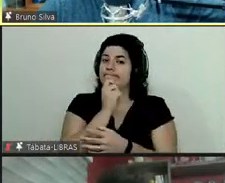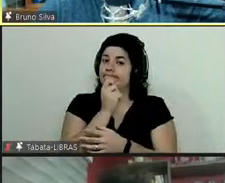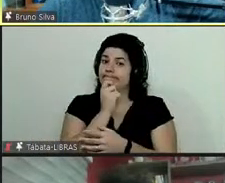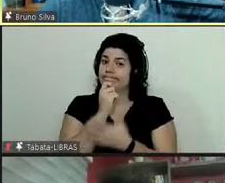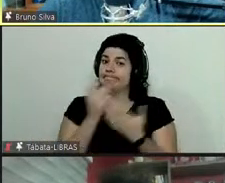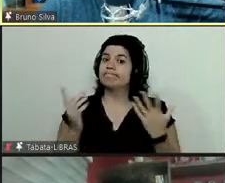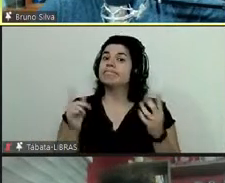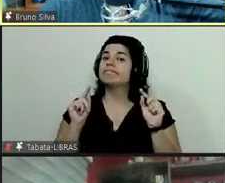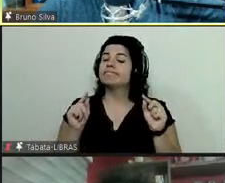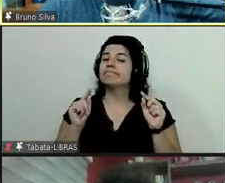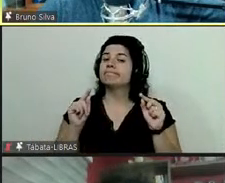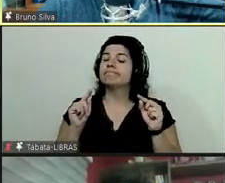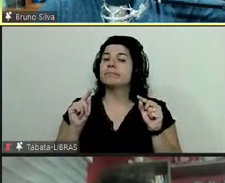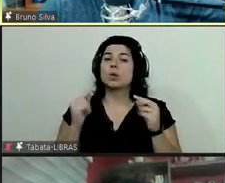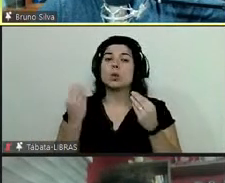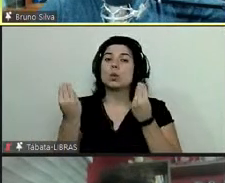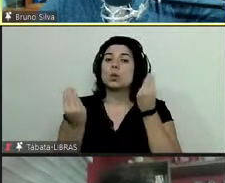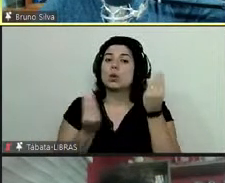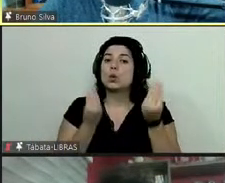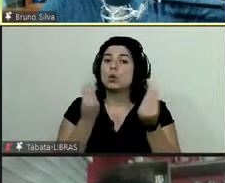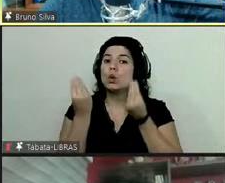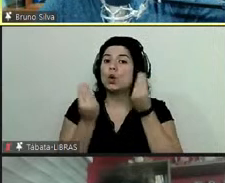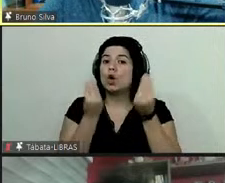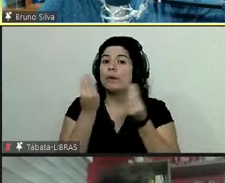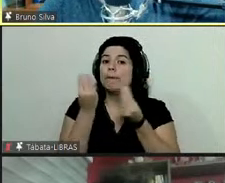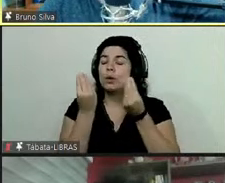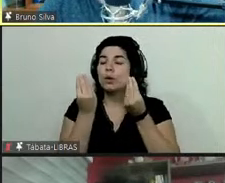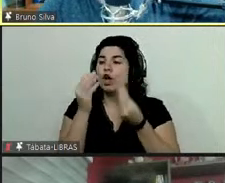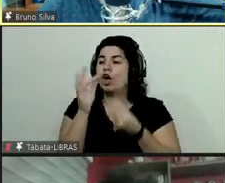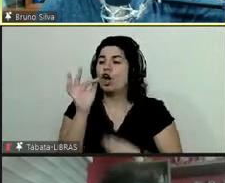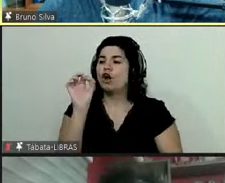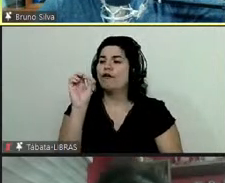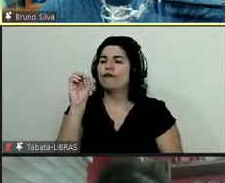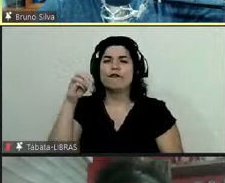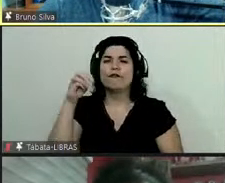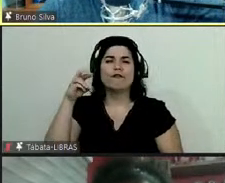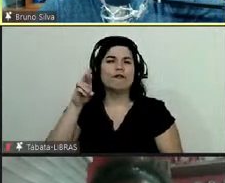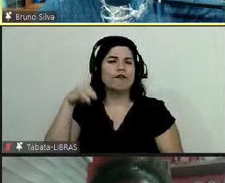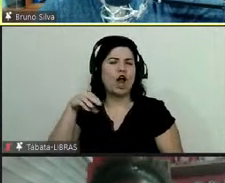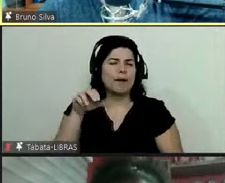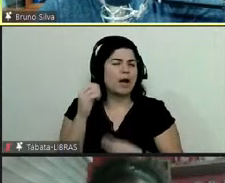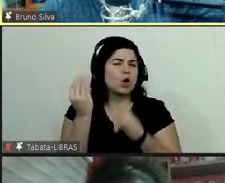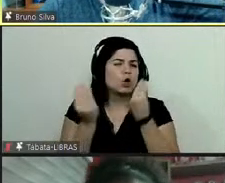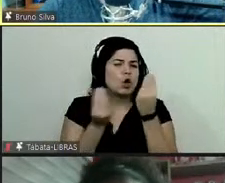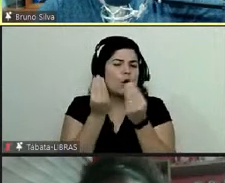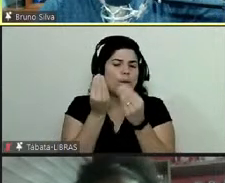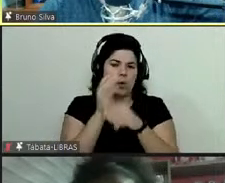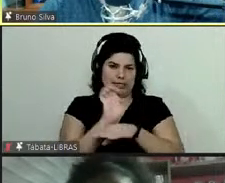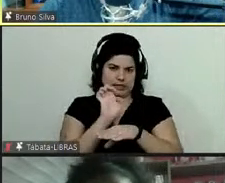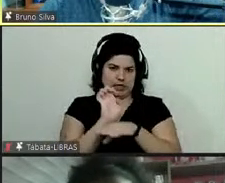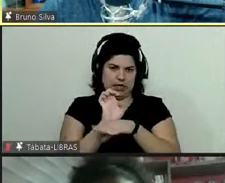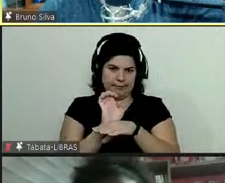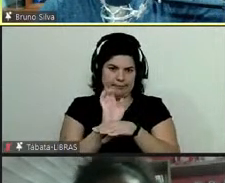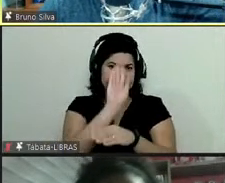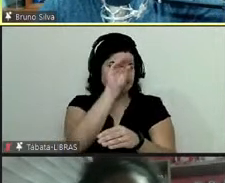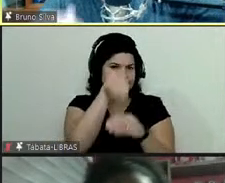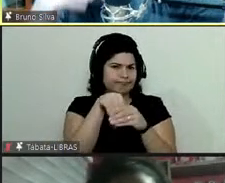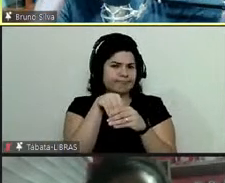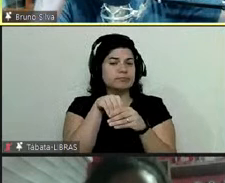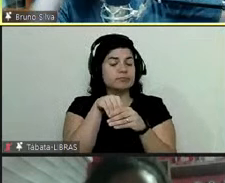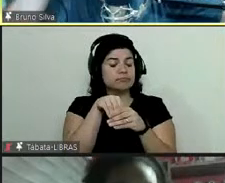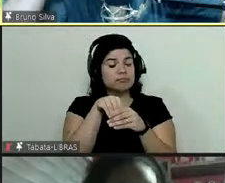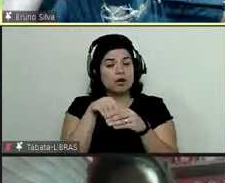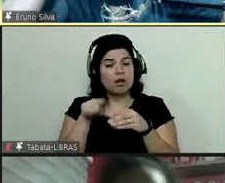chamada forma de estado essa questão da forma de estado ela é Central gente porque